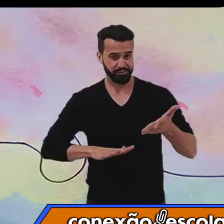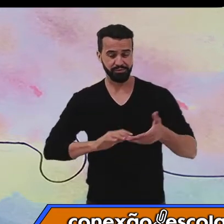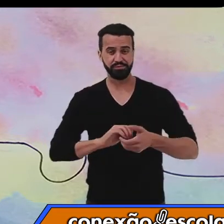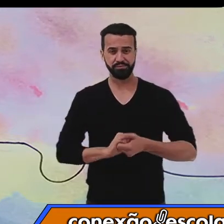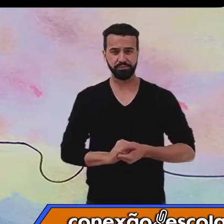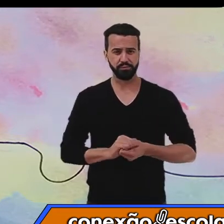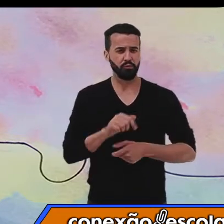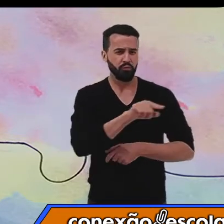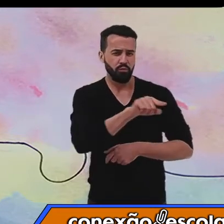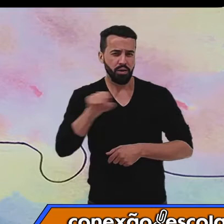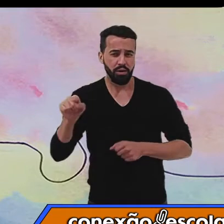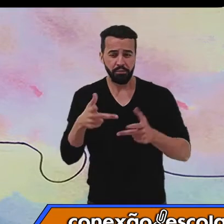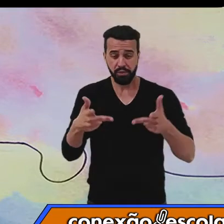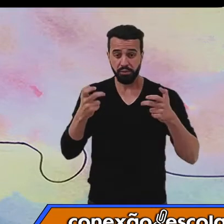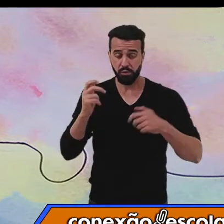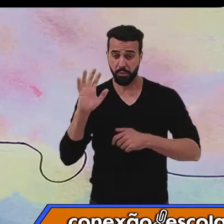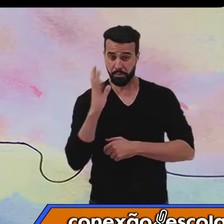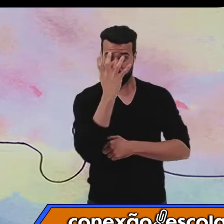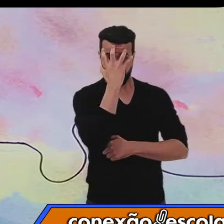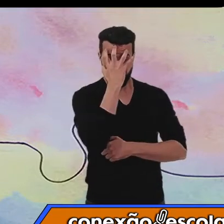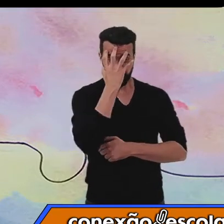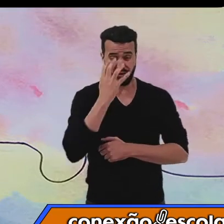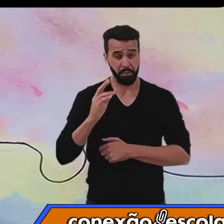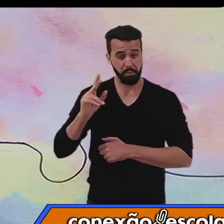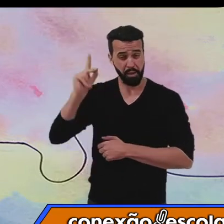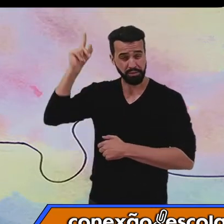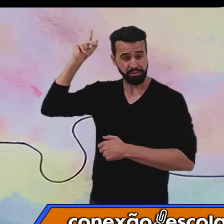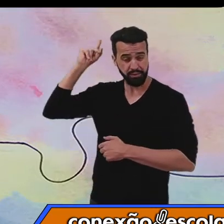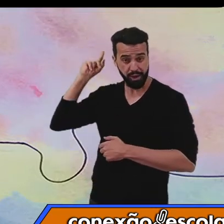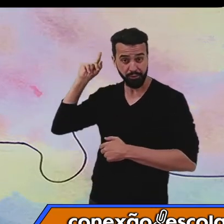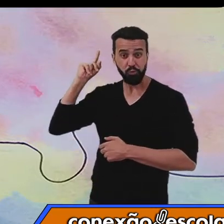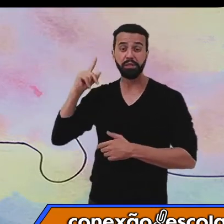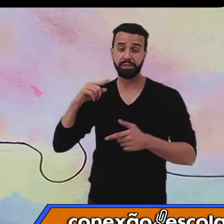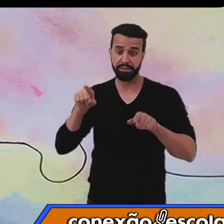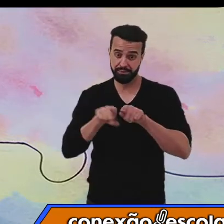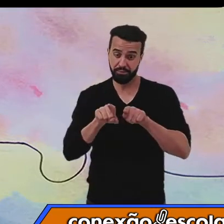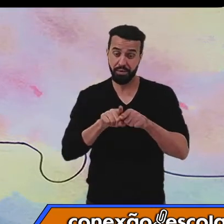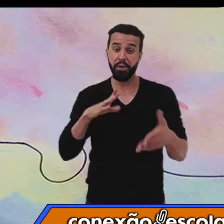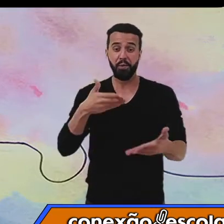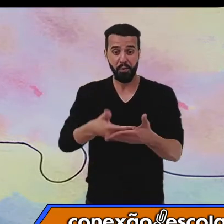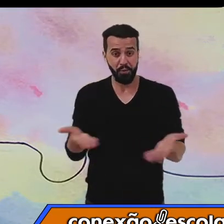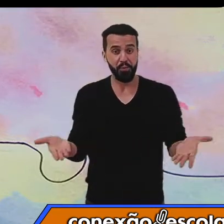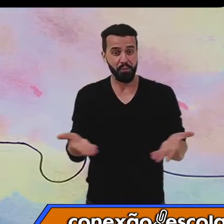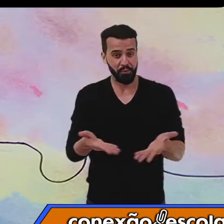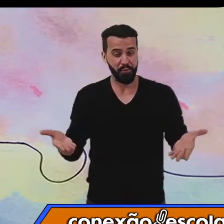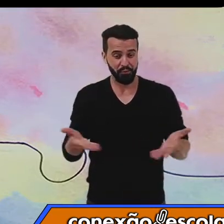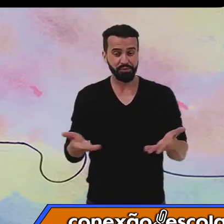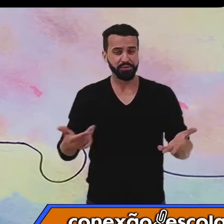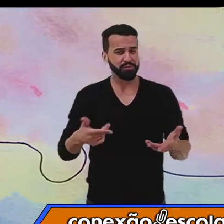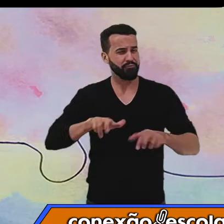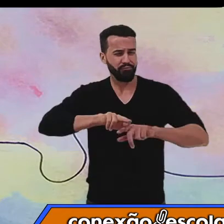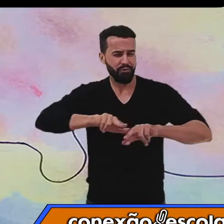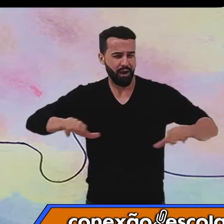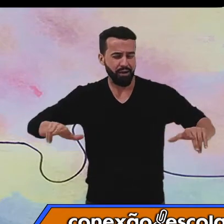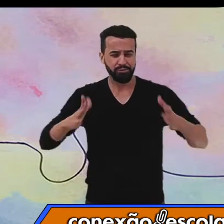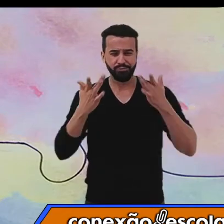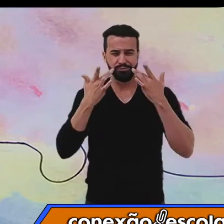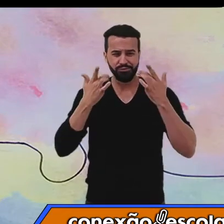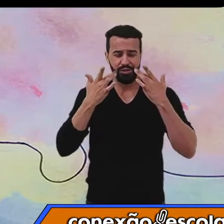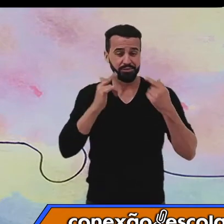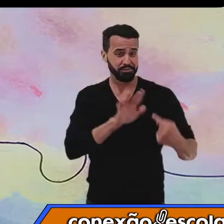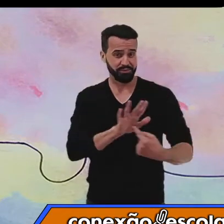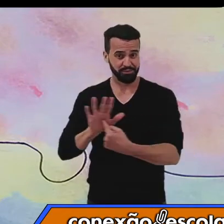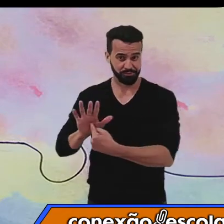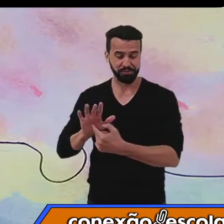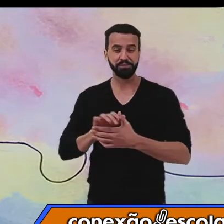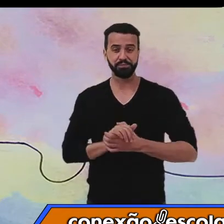Vocês perceberam que as máscaras fizeram e ainda fazem, né, parte de muitos rituais e peças de teatro. Agora é